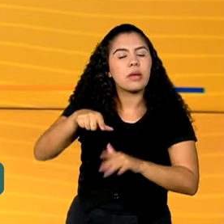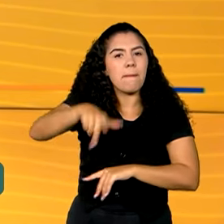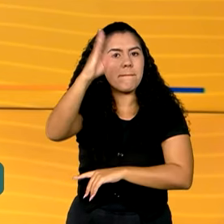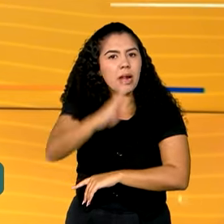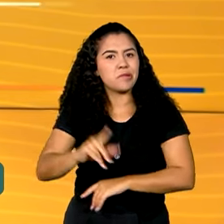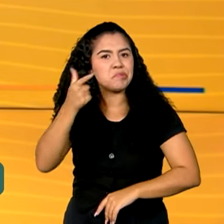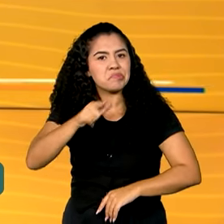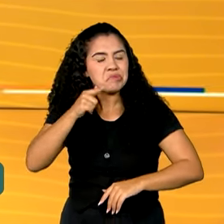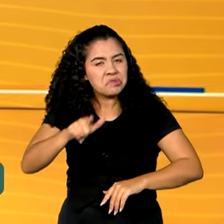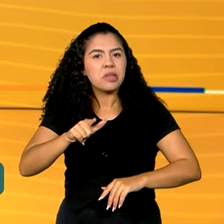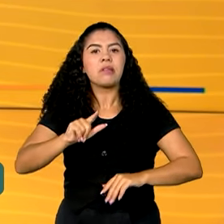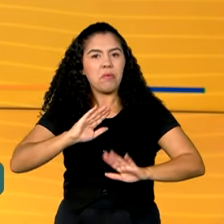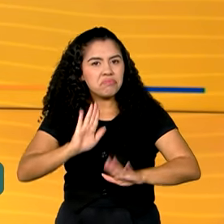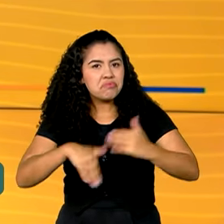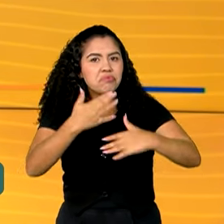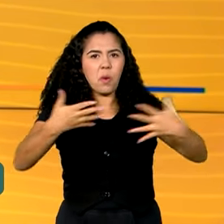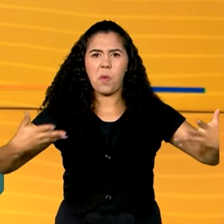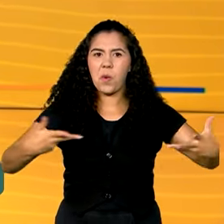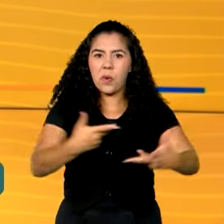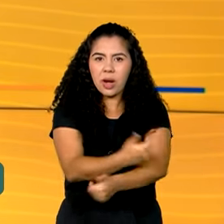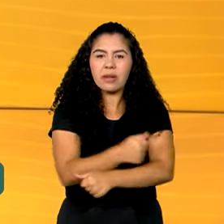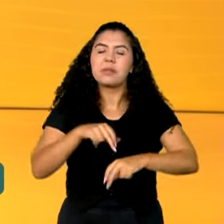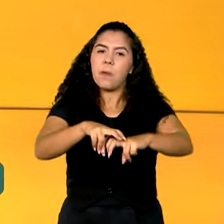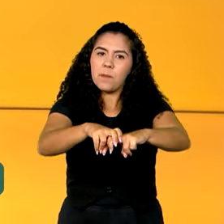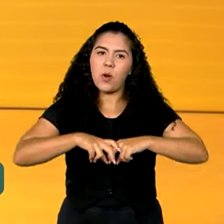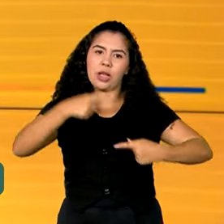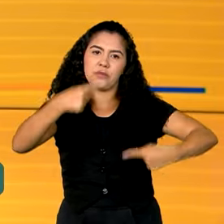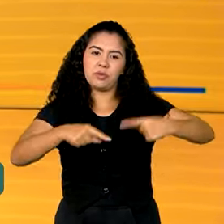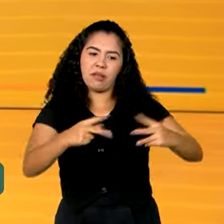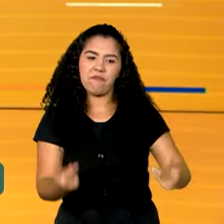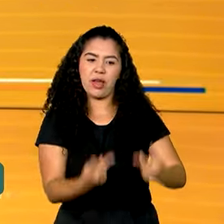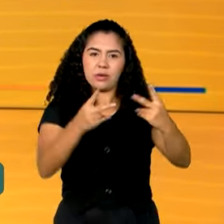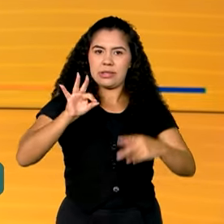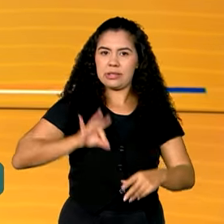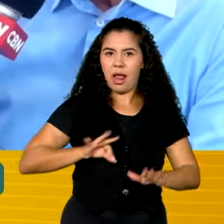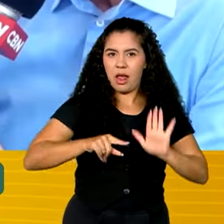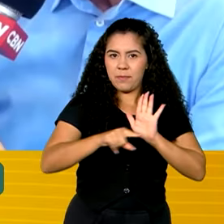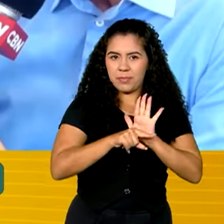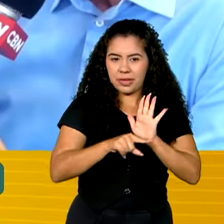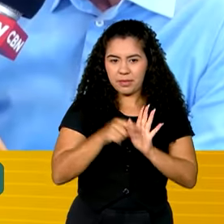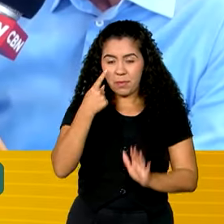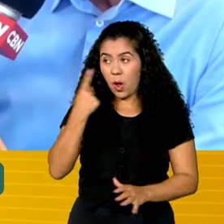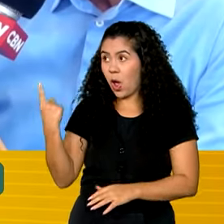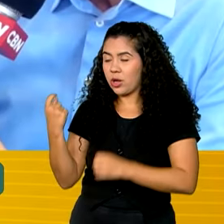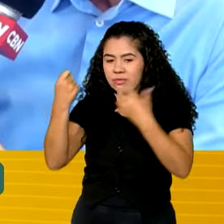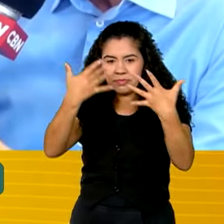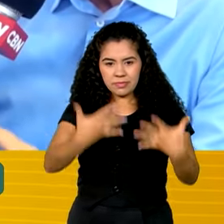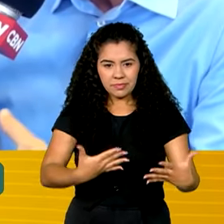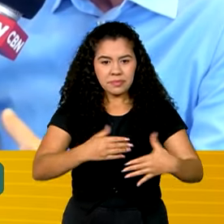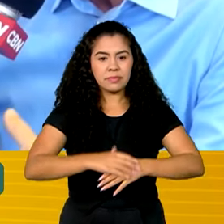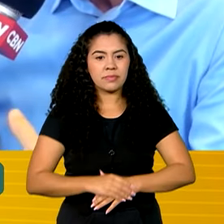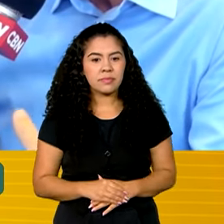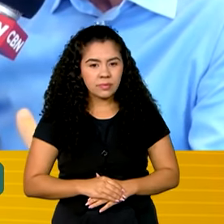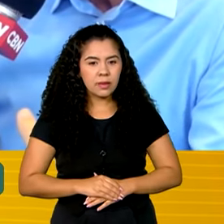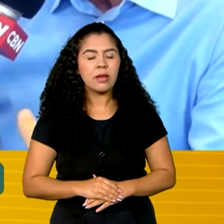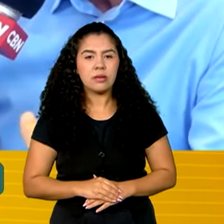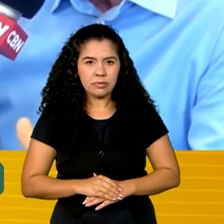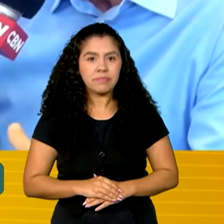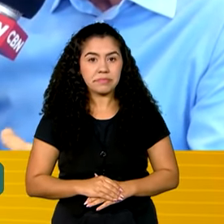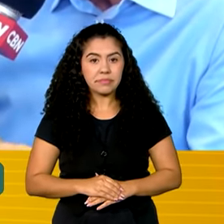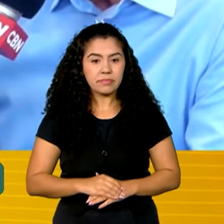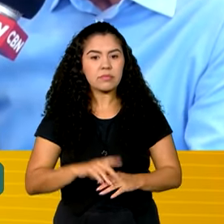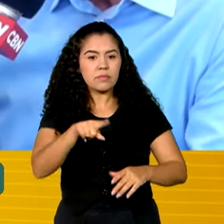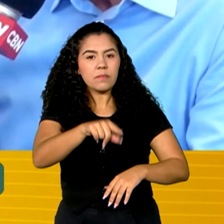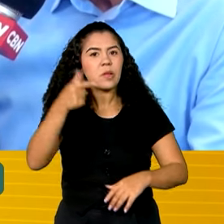qualidade graças a políticas como a valorização do salário mínimo. Quem compareceu para dar